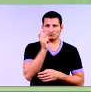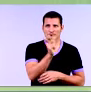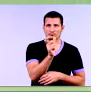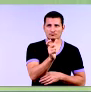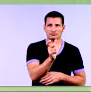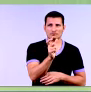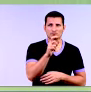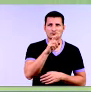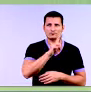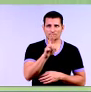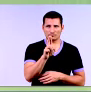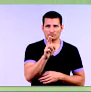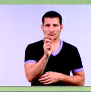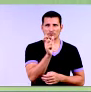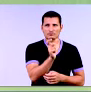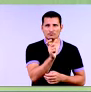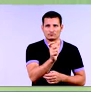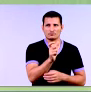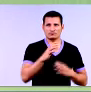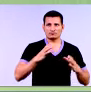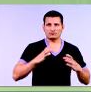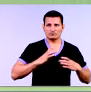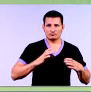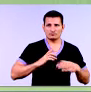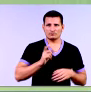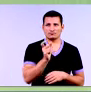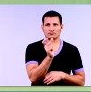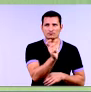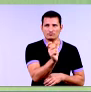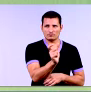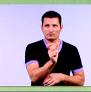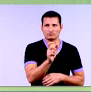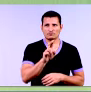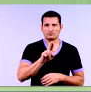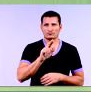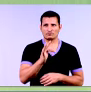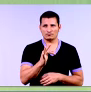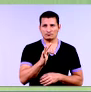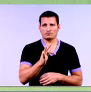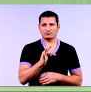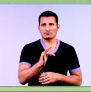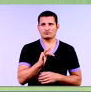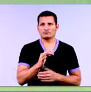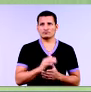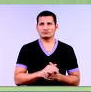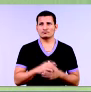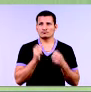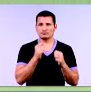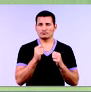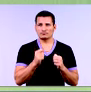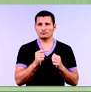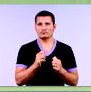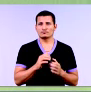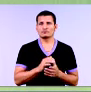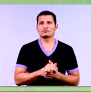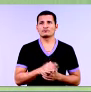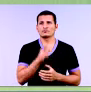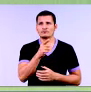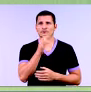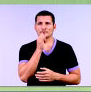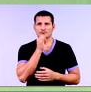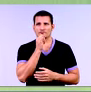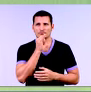criei a variável nome, criei uma variável cidade e uma variável UF. Eu poderia, neste